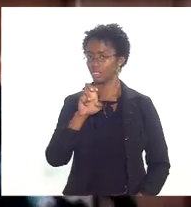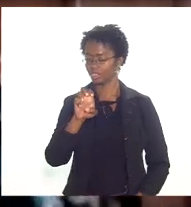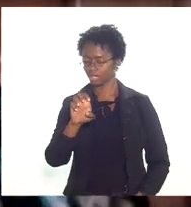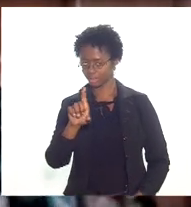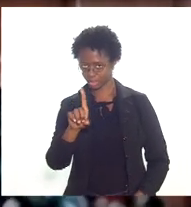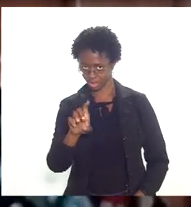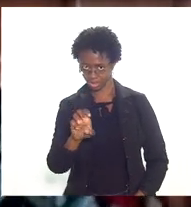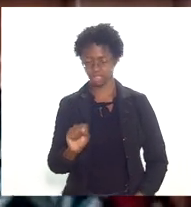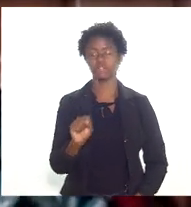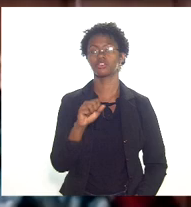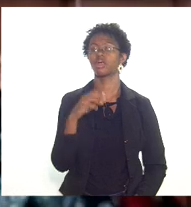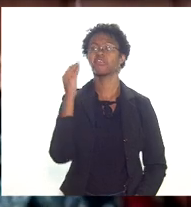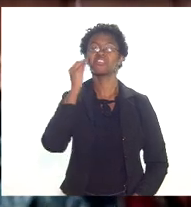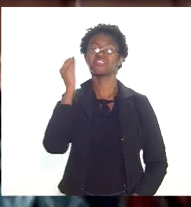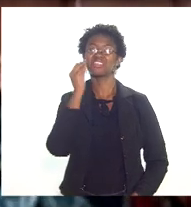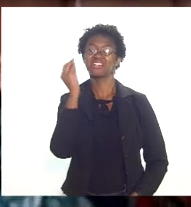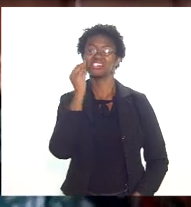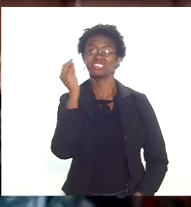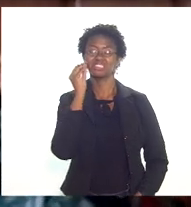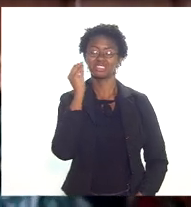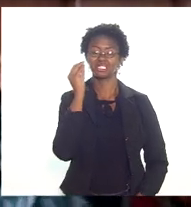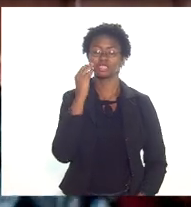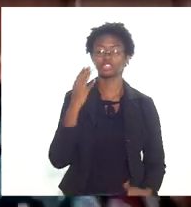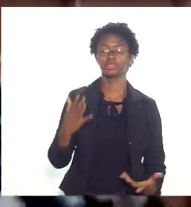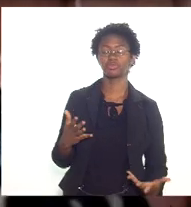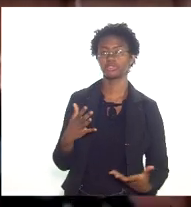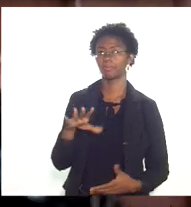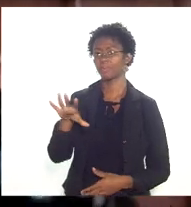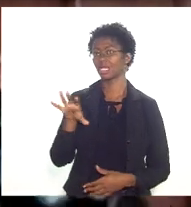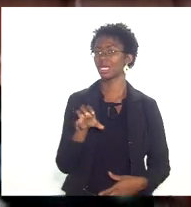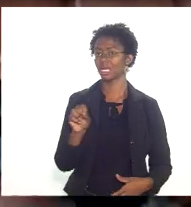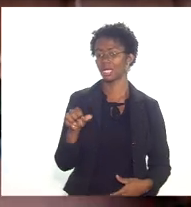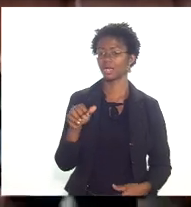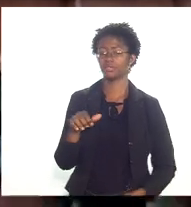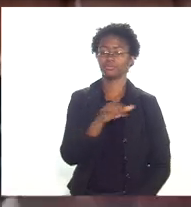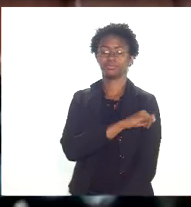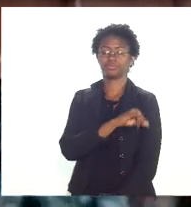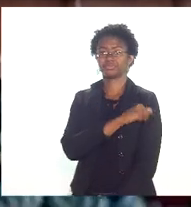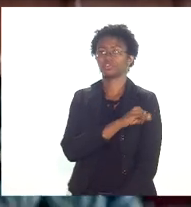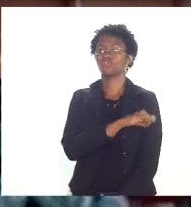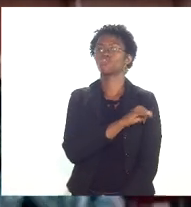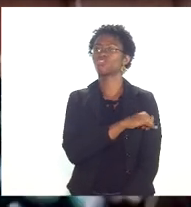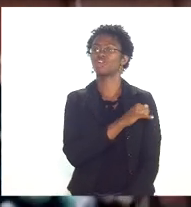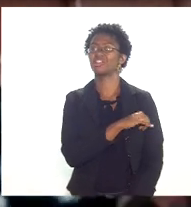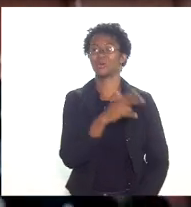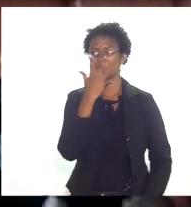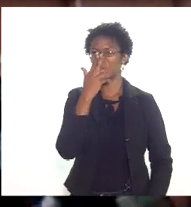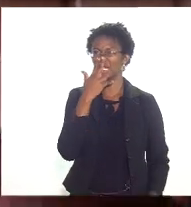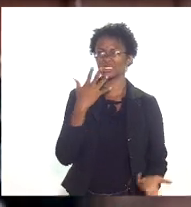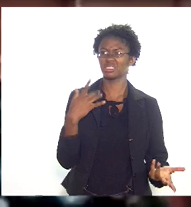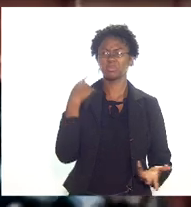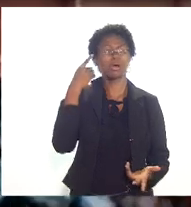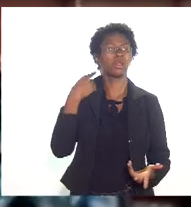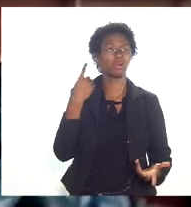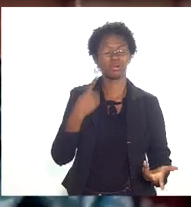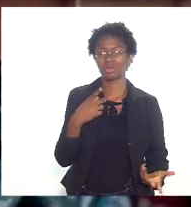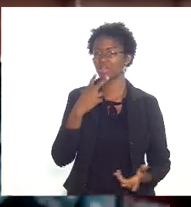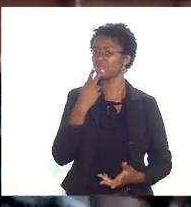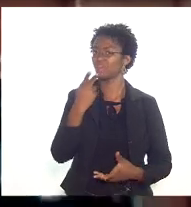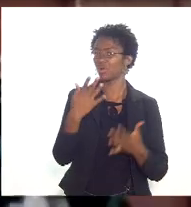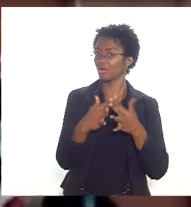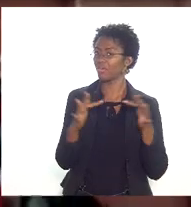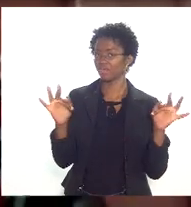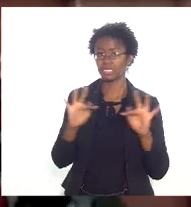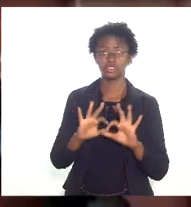uma tentativa de colocar o a neuro numa verdadeira camisa-de-força Deputado e Leomar não sou uma expressão